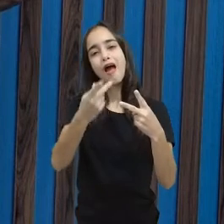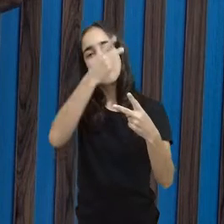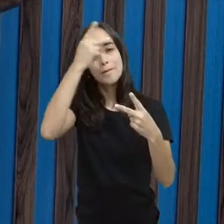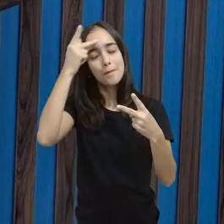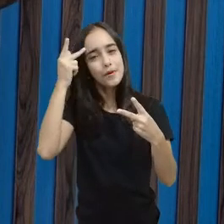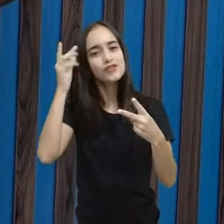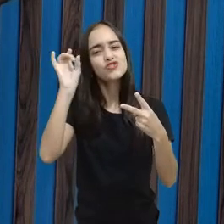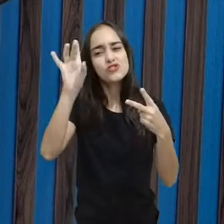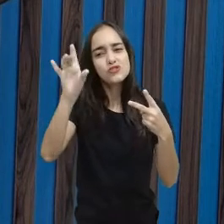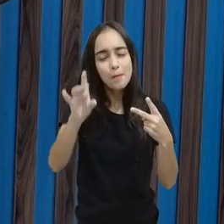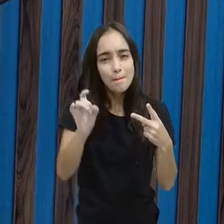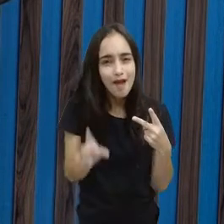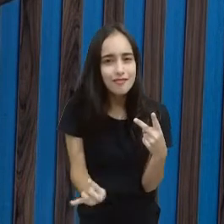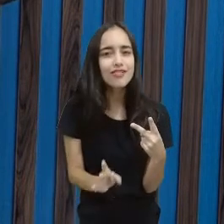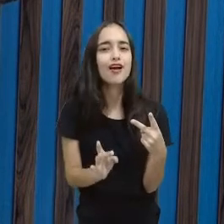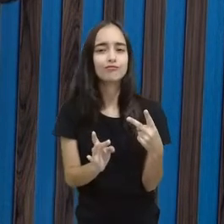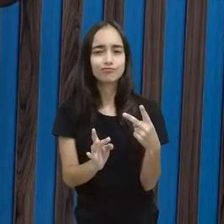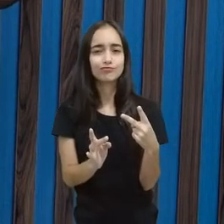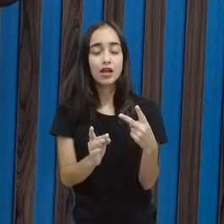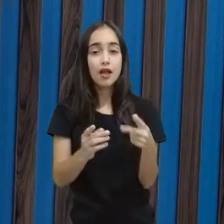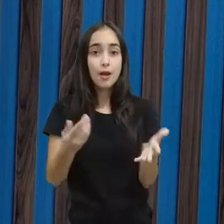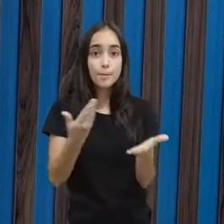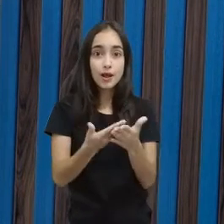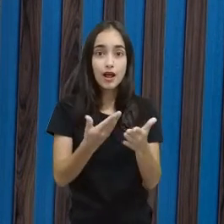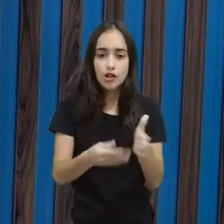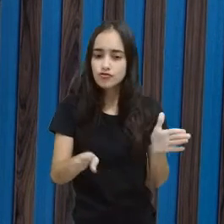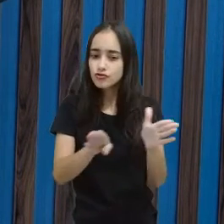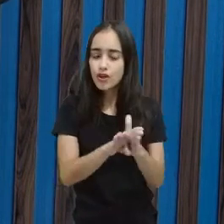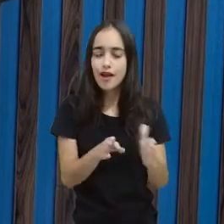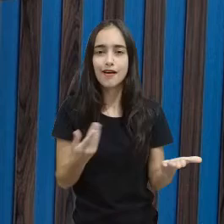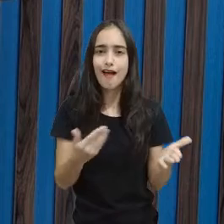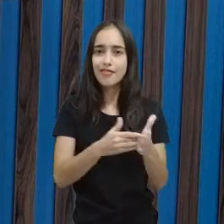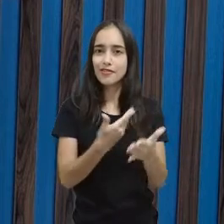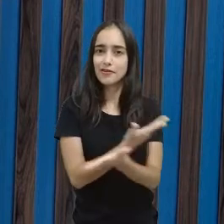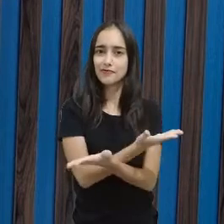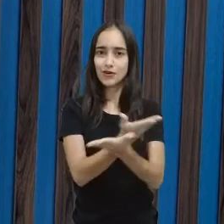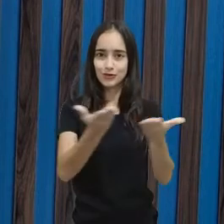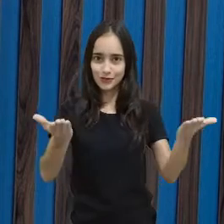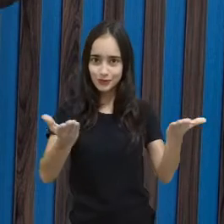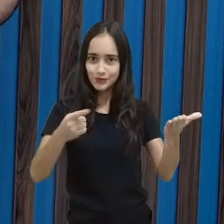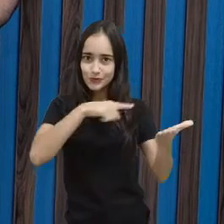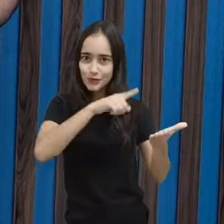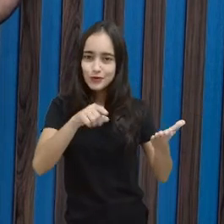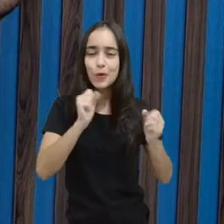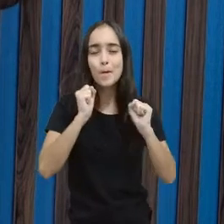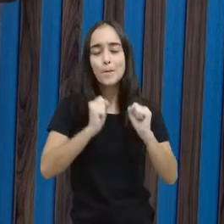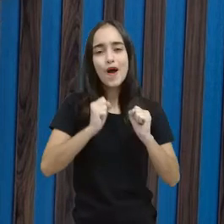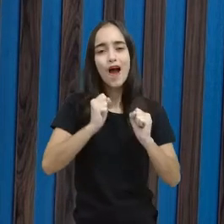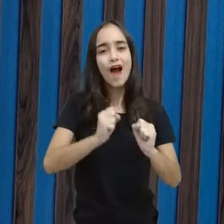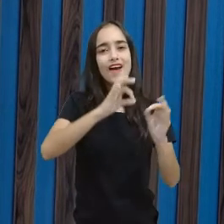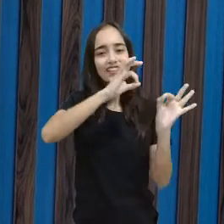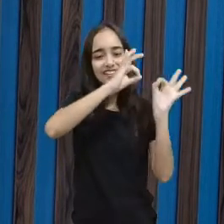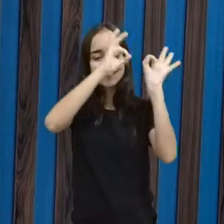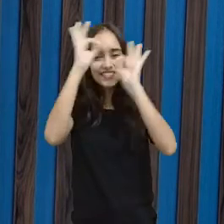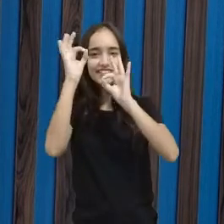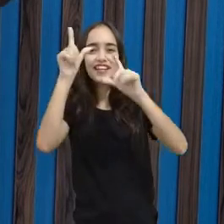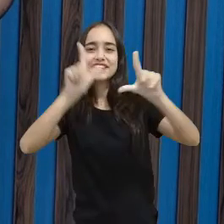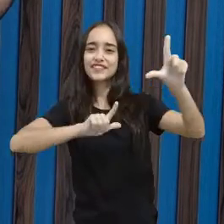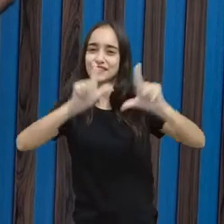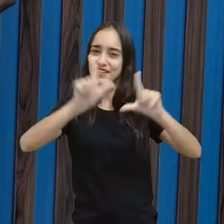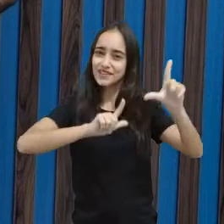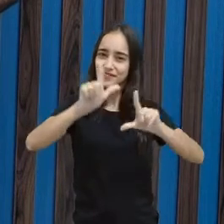ela chegue da melhor forma possível para vocês. A aula que vocês podem assistir pela TV Nova, com a aula